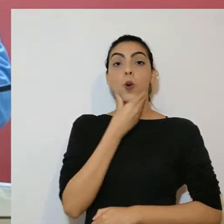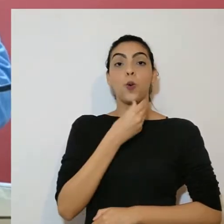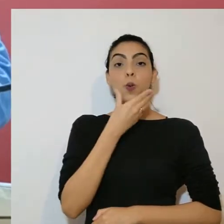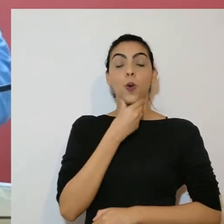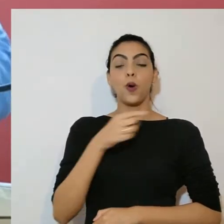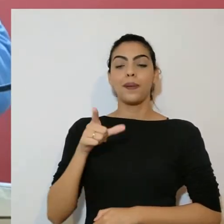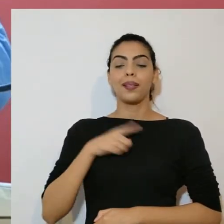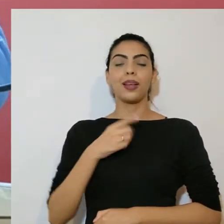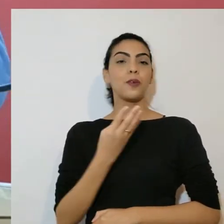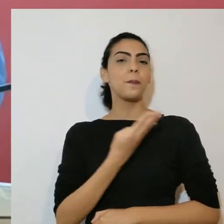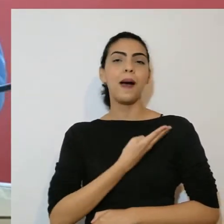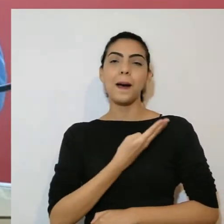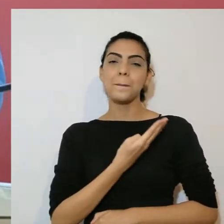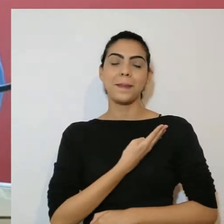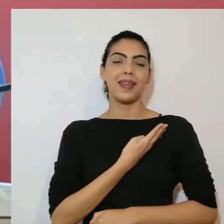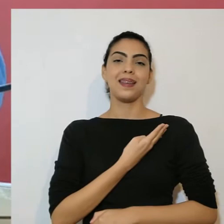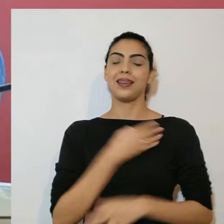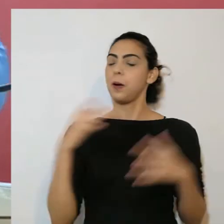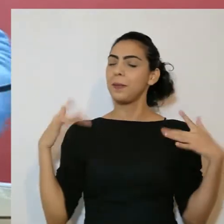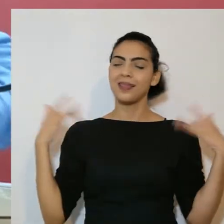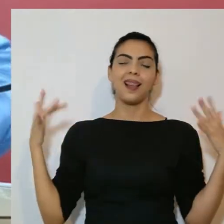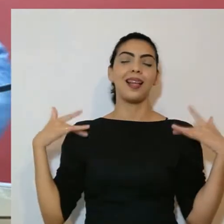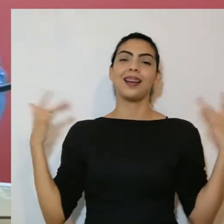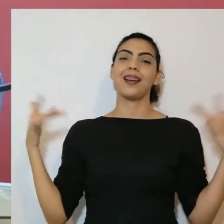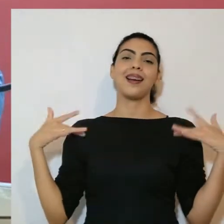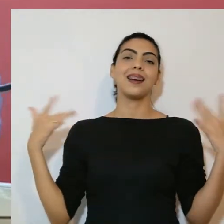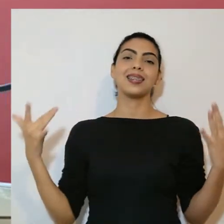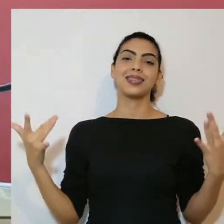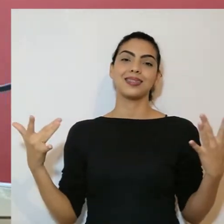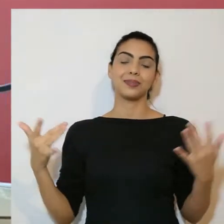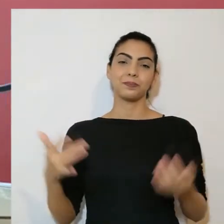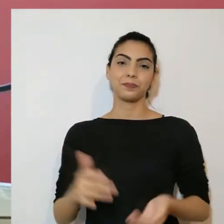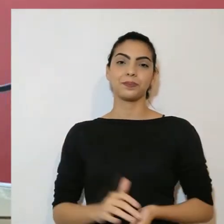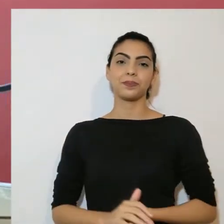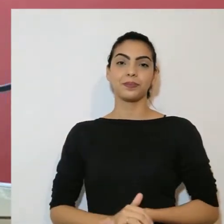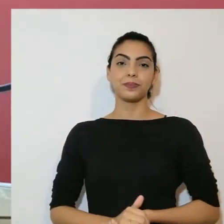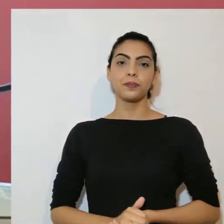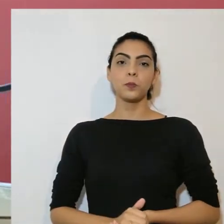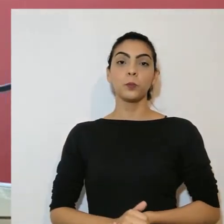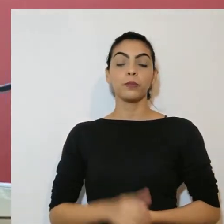uma companheira para se divertir, para se alegrar.